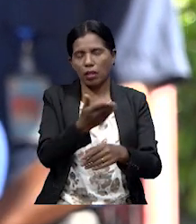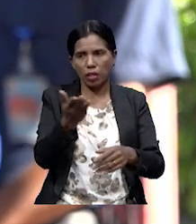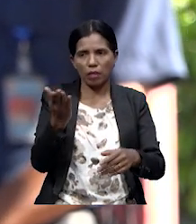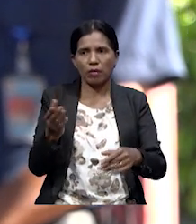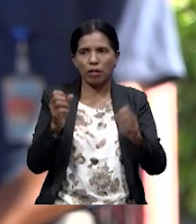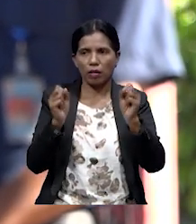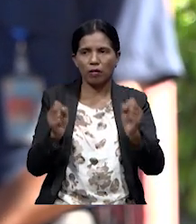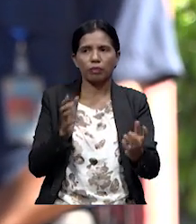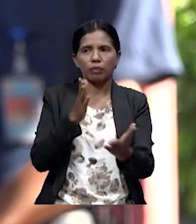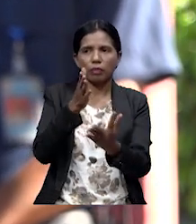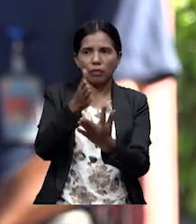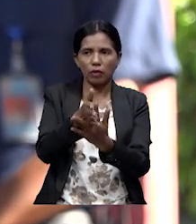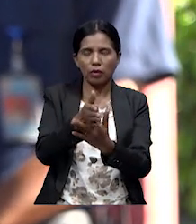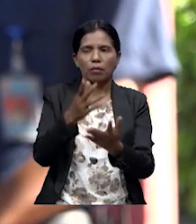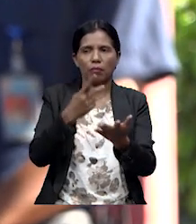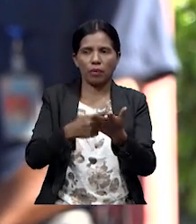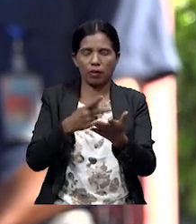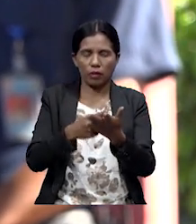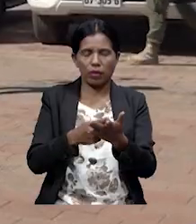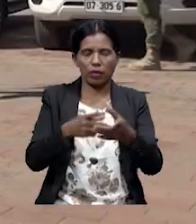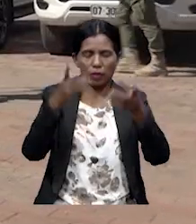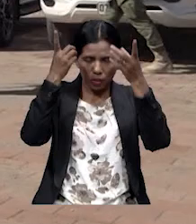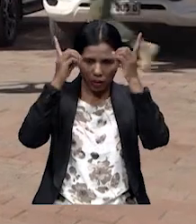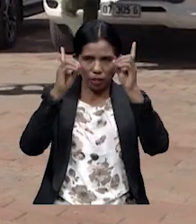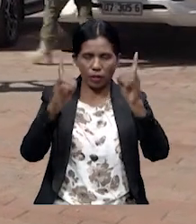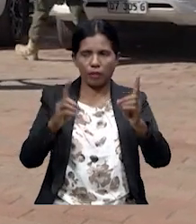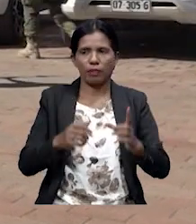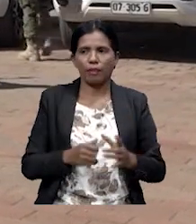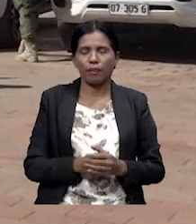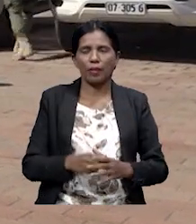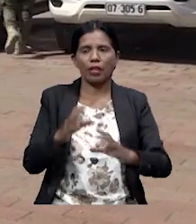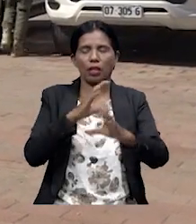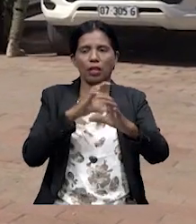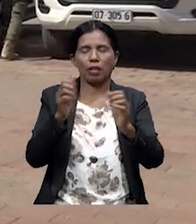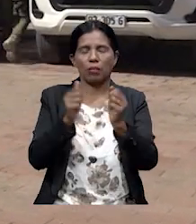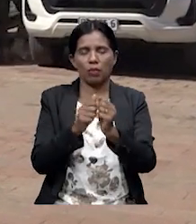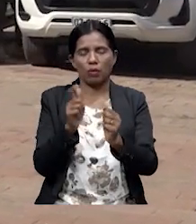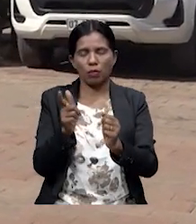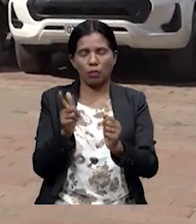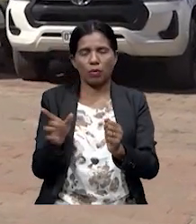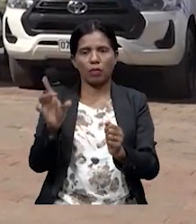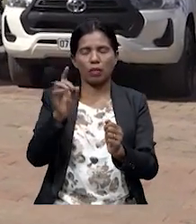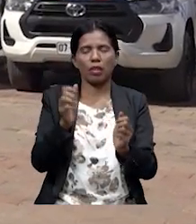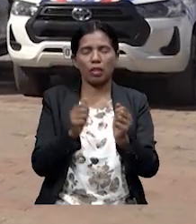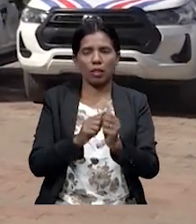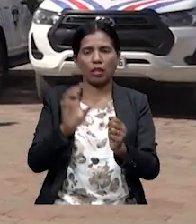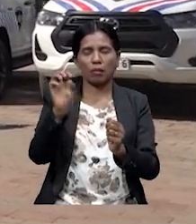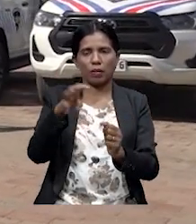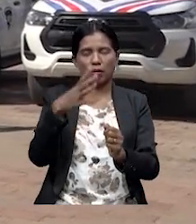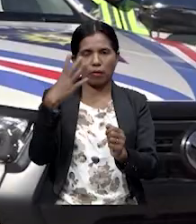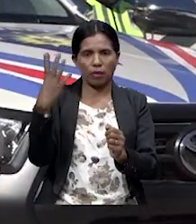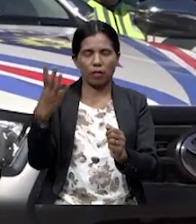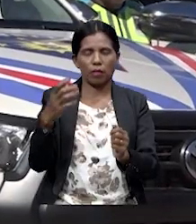se sujetu ba prosesu. Hori defini kata. Entre careta Ruanul Singualune e a careta Sanu Resinhat, coloca a